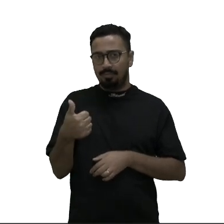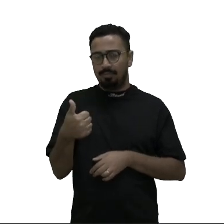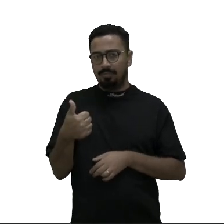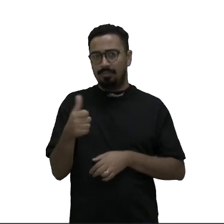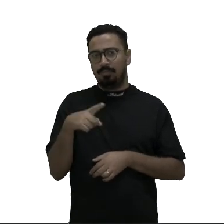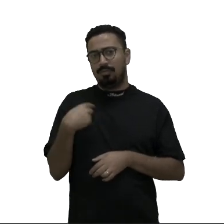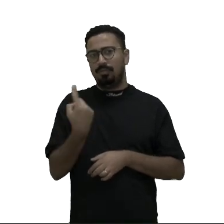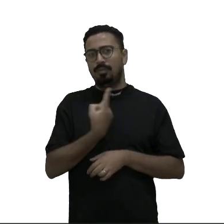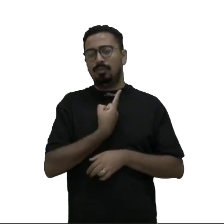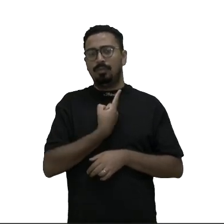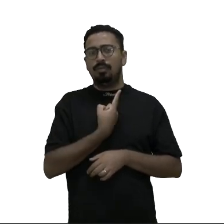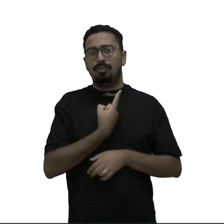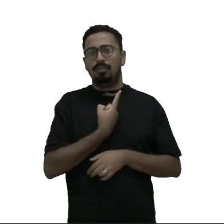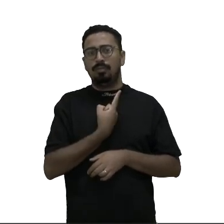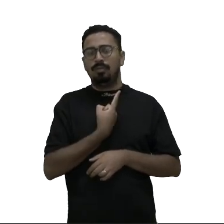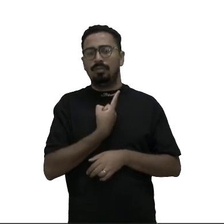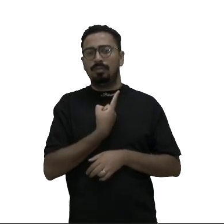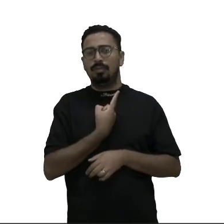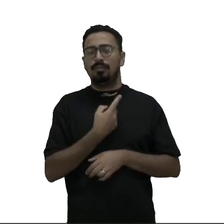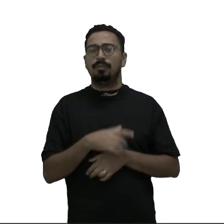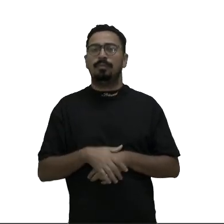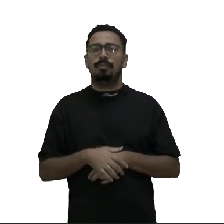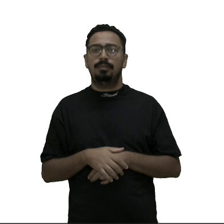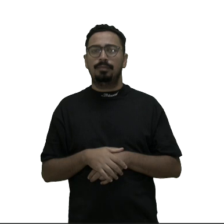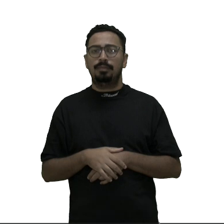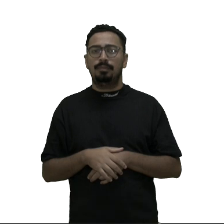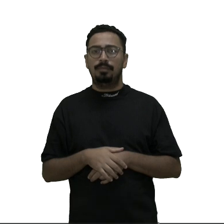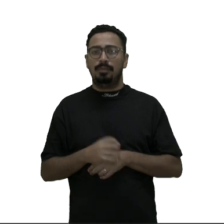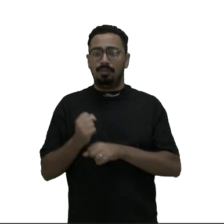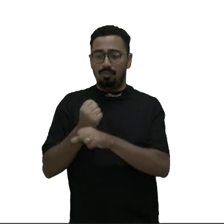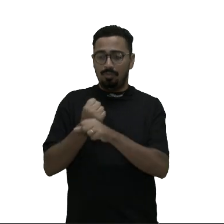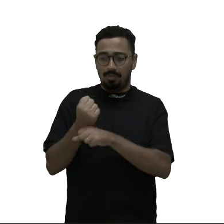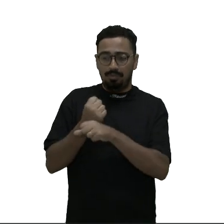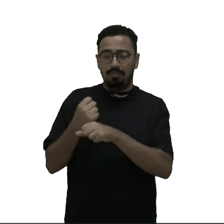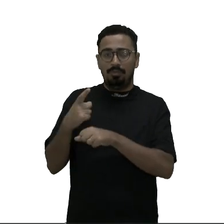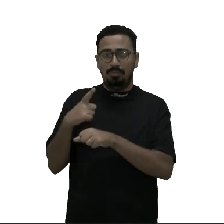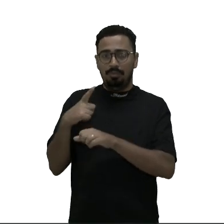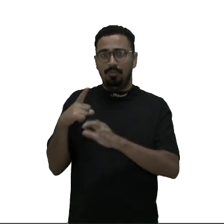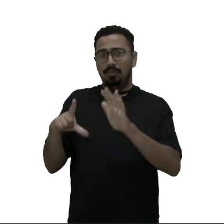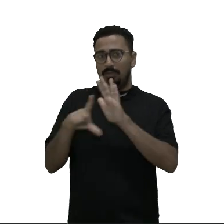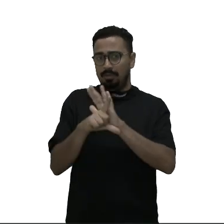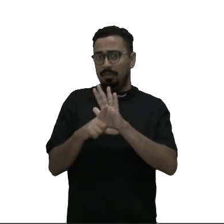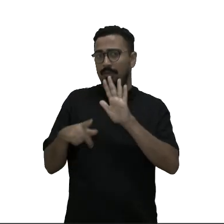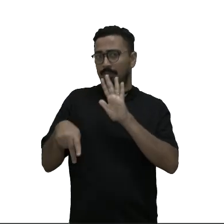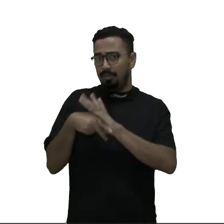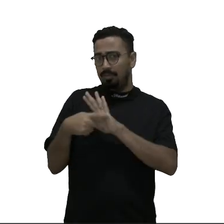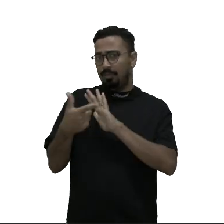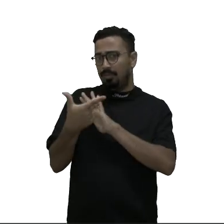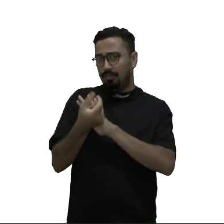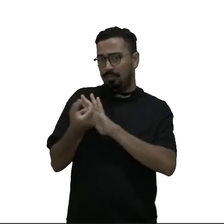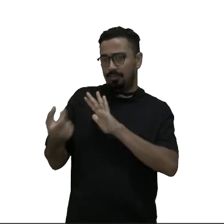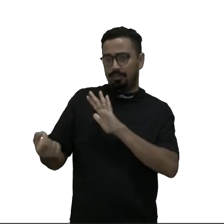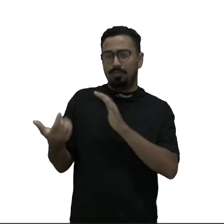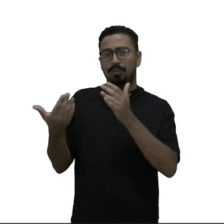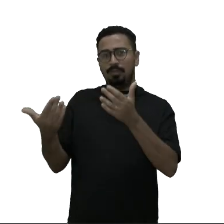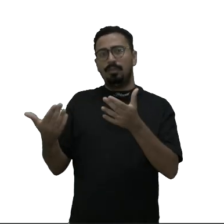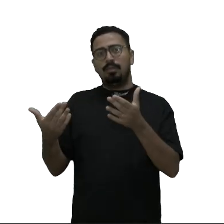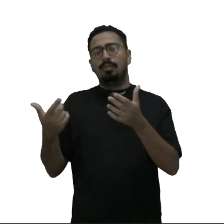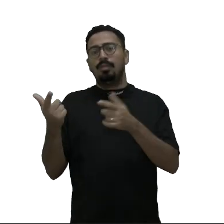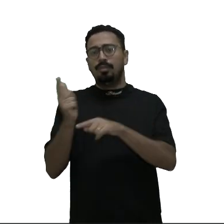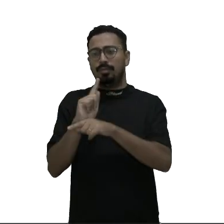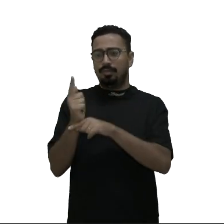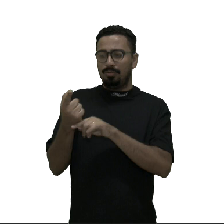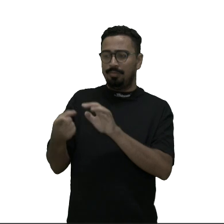nós tivemos... Estava sendo executado a lei orçamentária de 2020, do ano anterior, portanto, pelo gestor